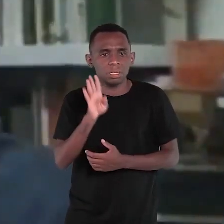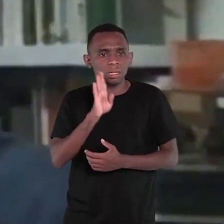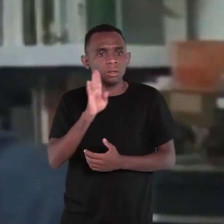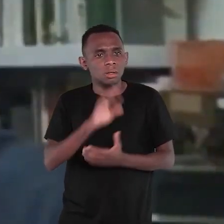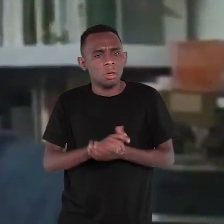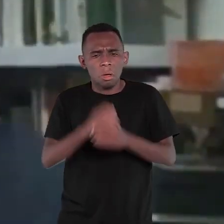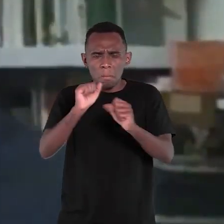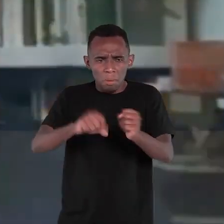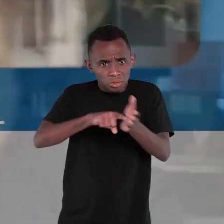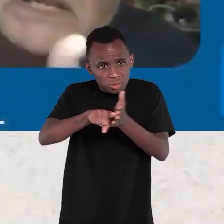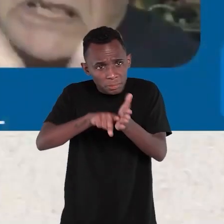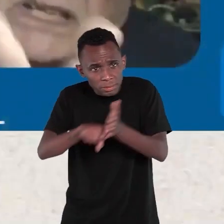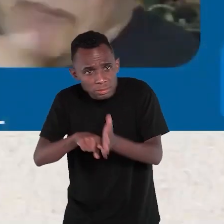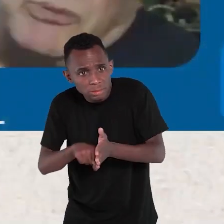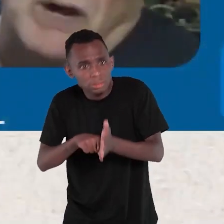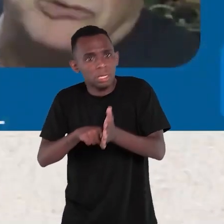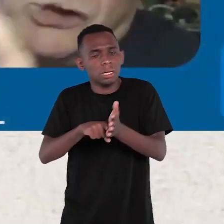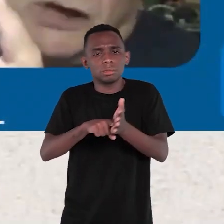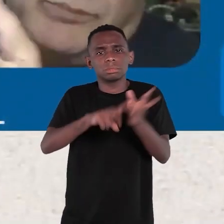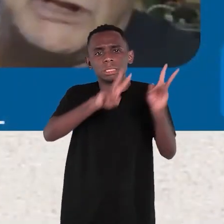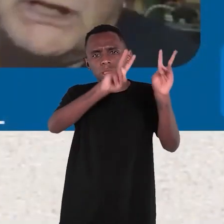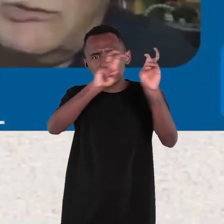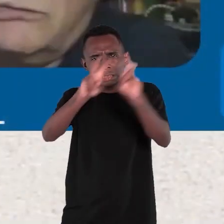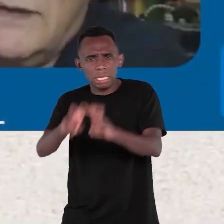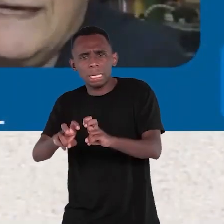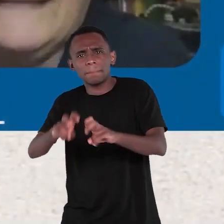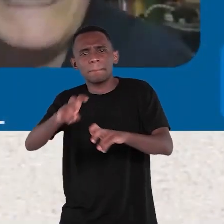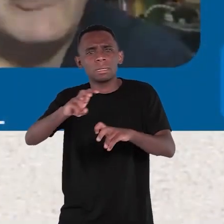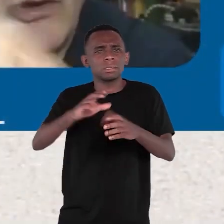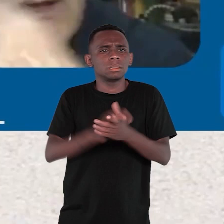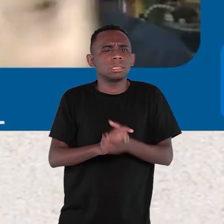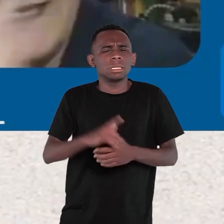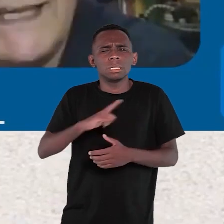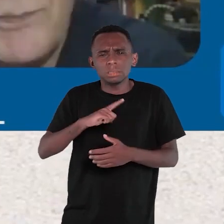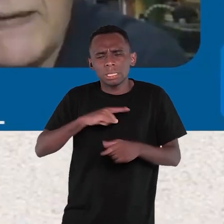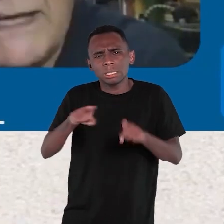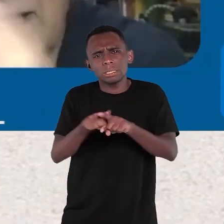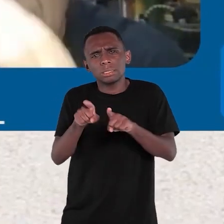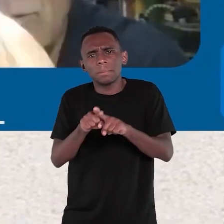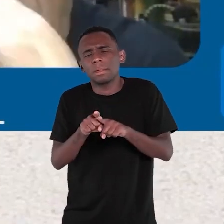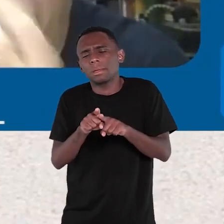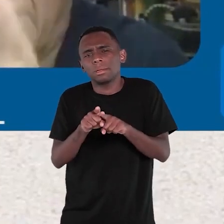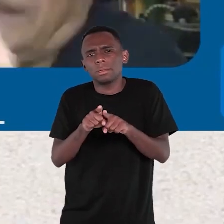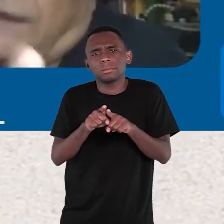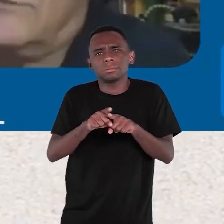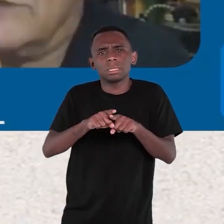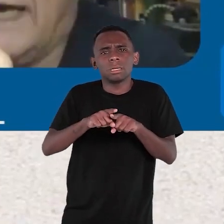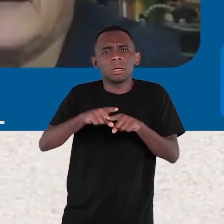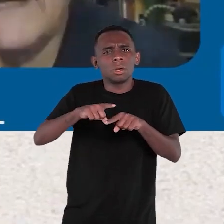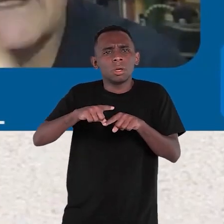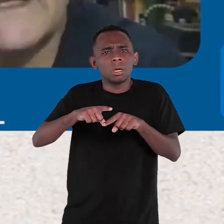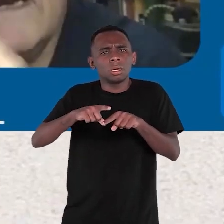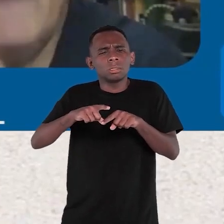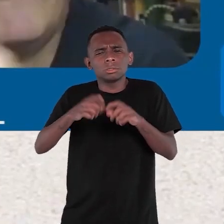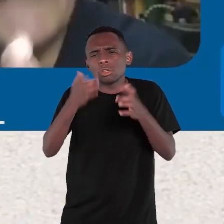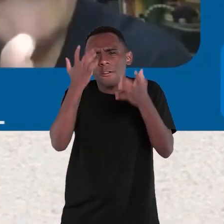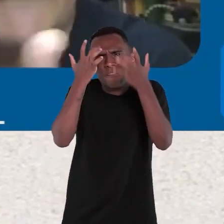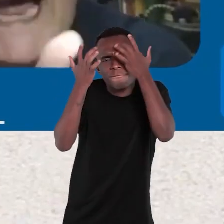Legal, legal. Você pode pesquisar por autor, por título. Tem todos aqueles brinquedos, né?